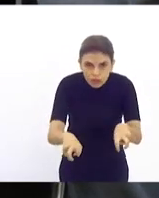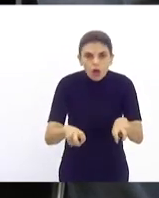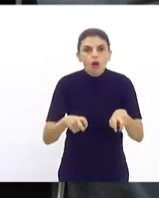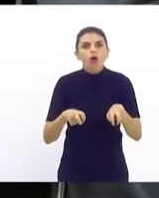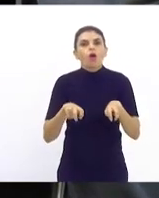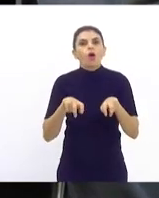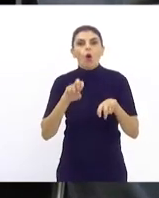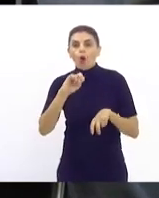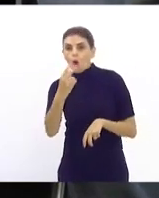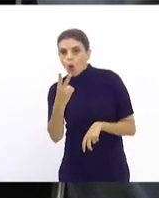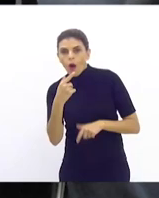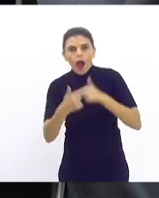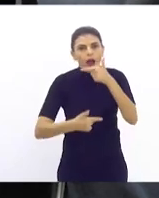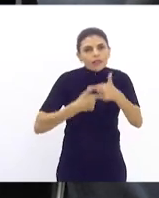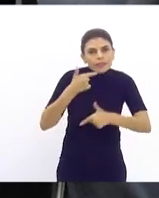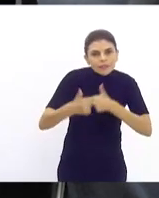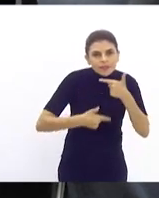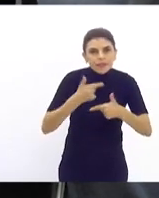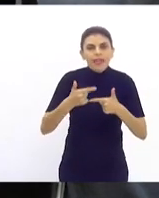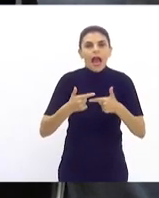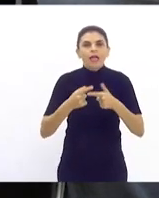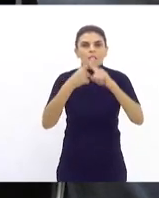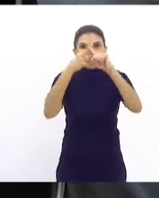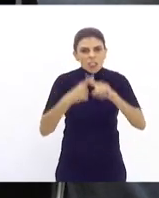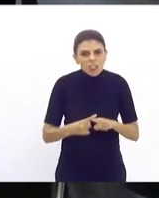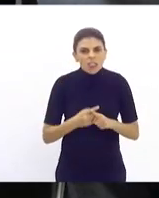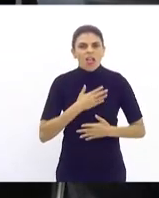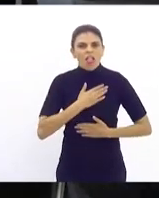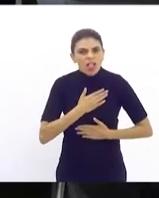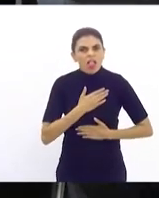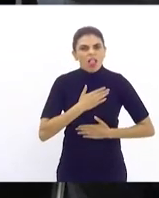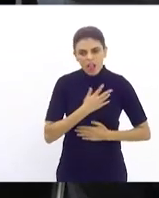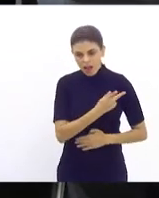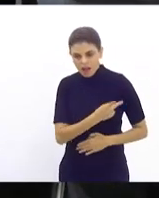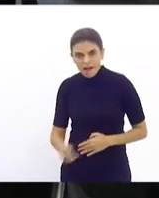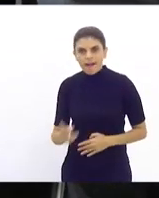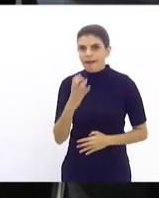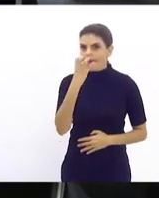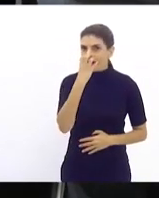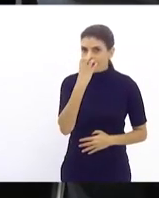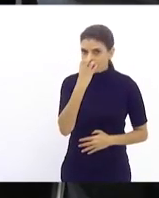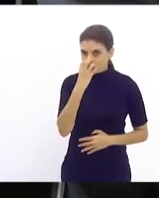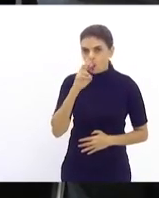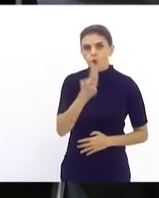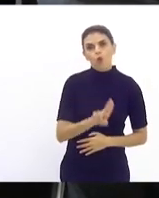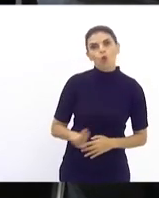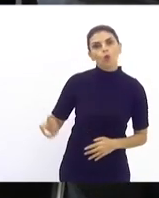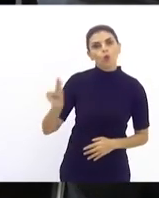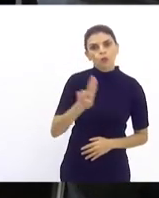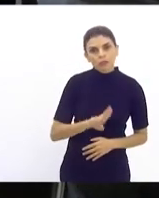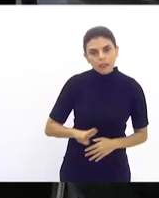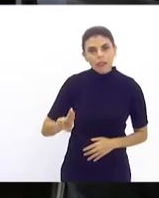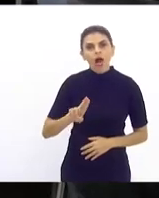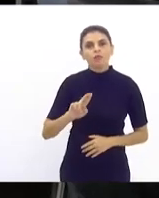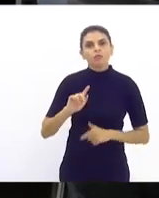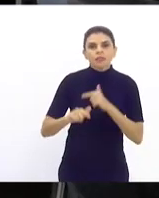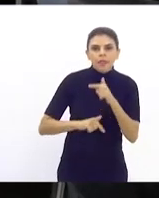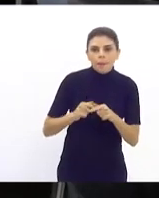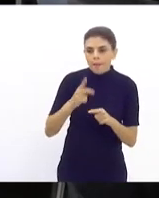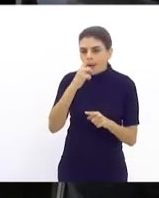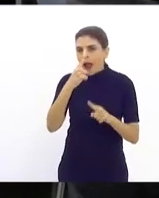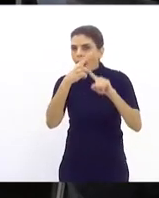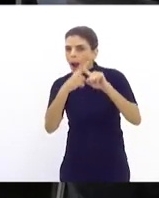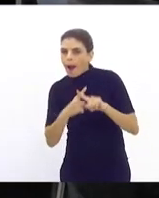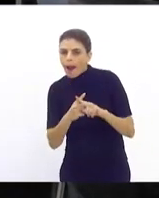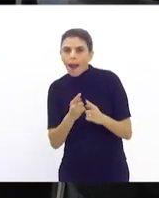competitivas ou atividades extenuantes de mesma natureza, utilizando cães em que figurem ou não em